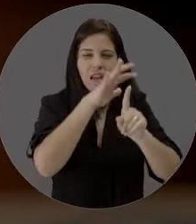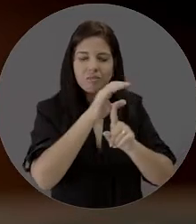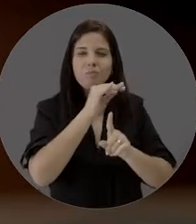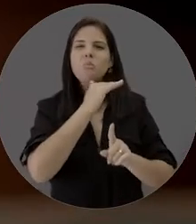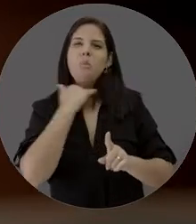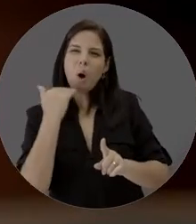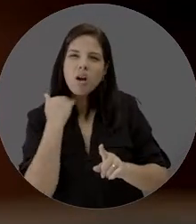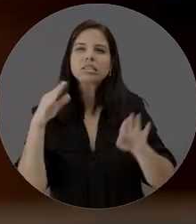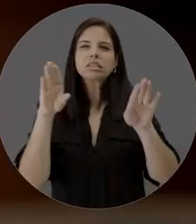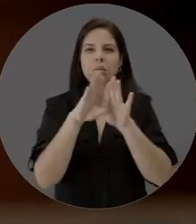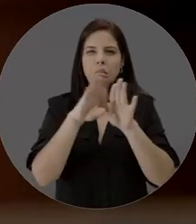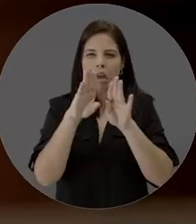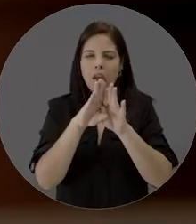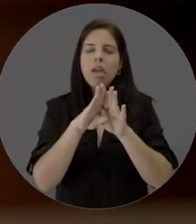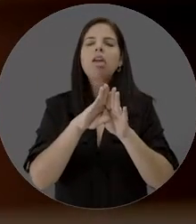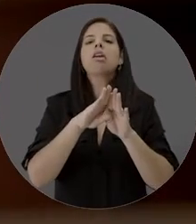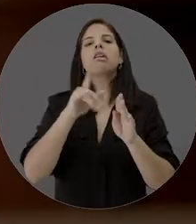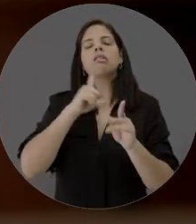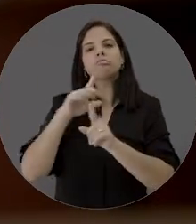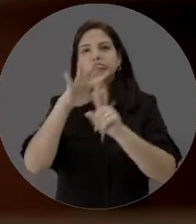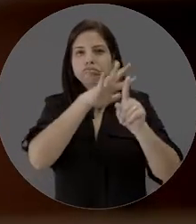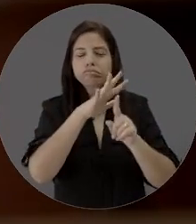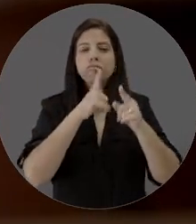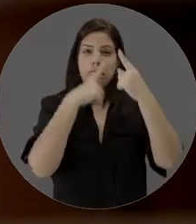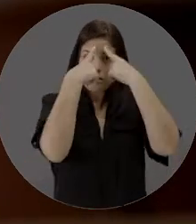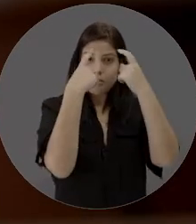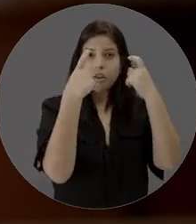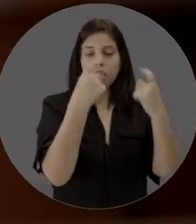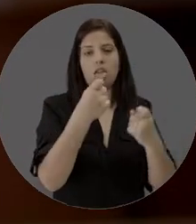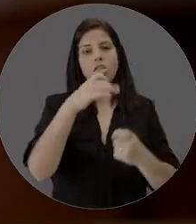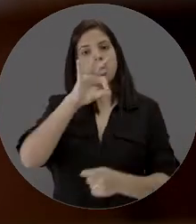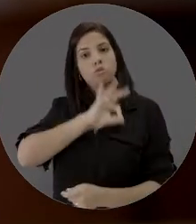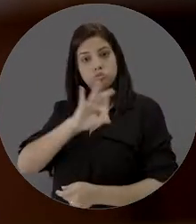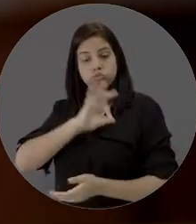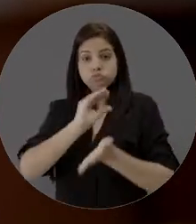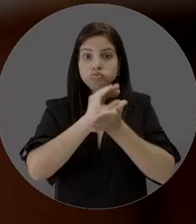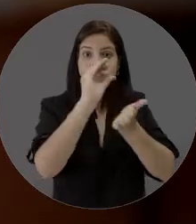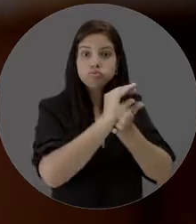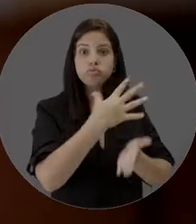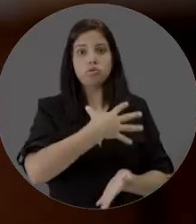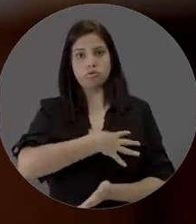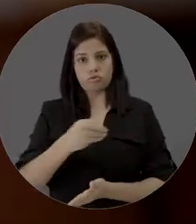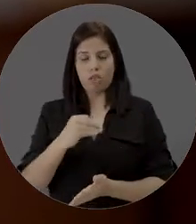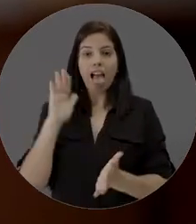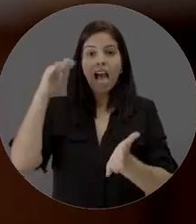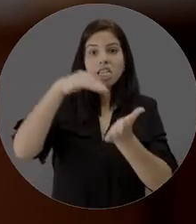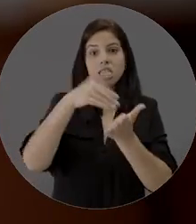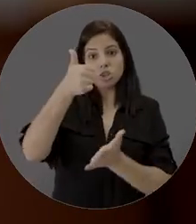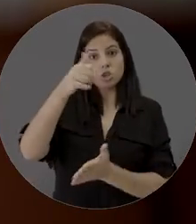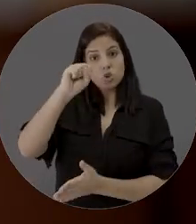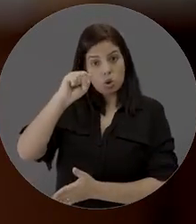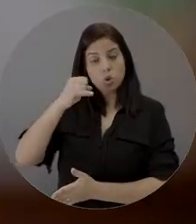vitimadas pelo feminicídio que seus filhos recebam um auxílio mensal de meio salário mínimo até que chegue à